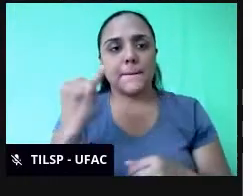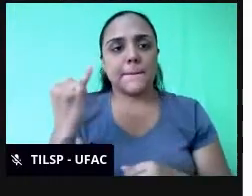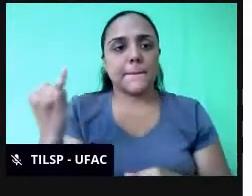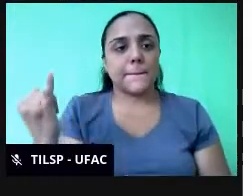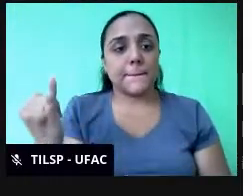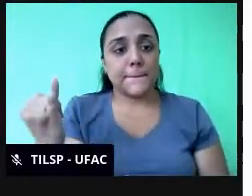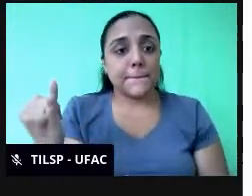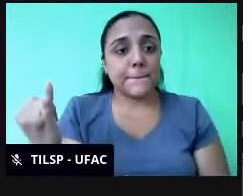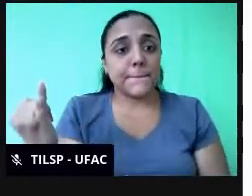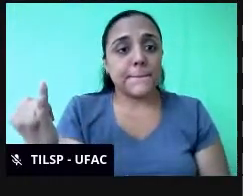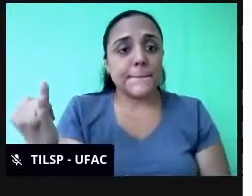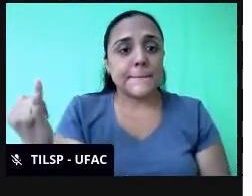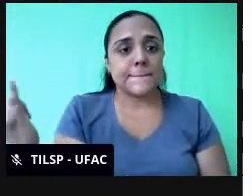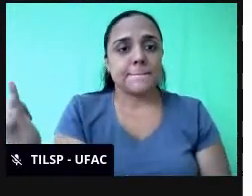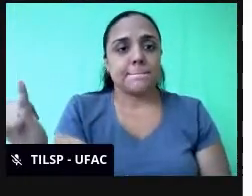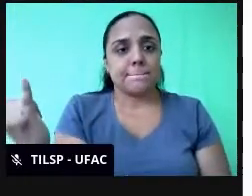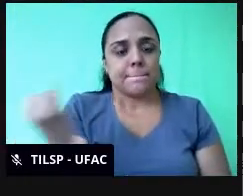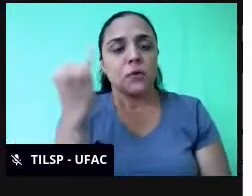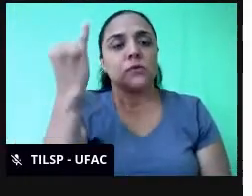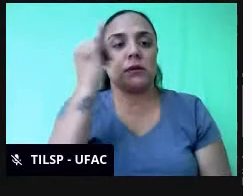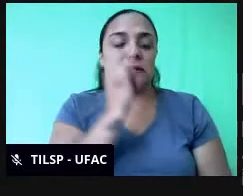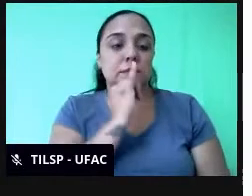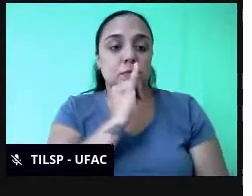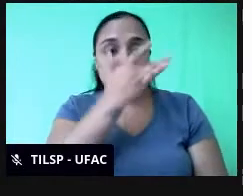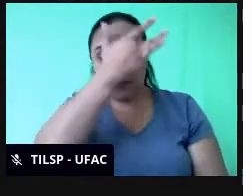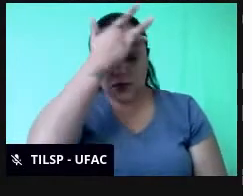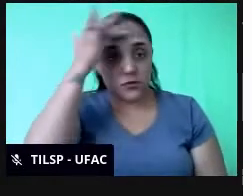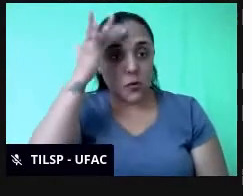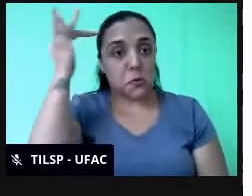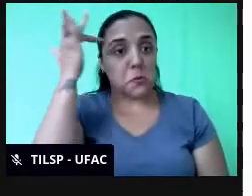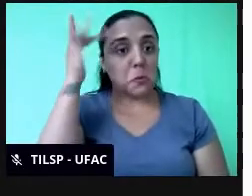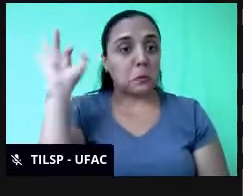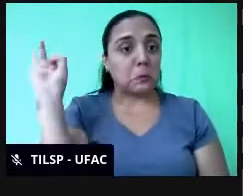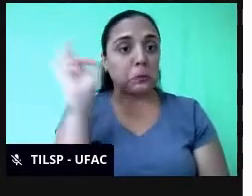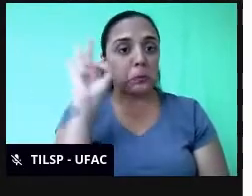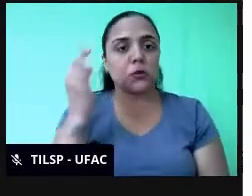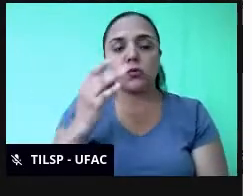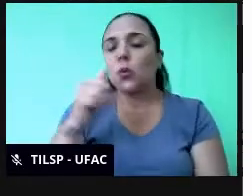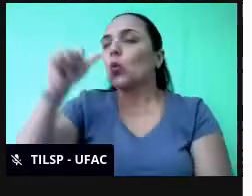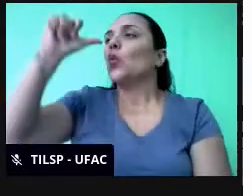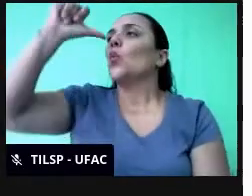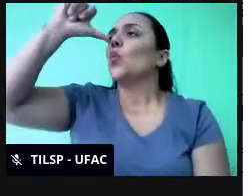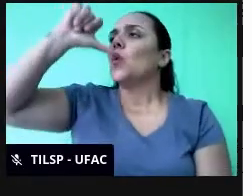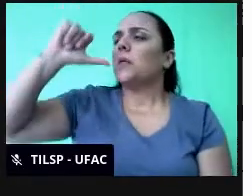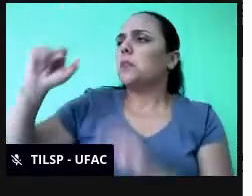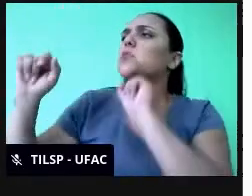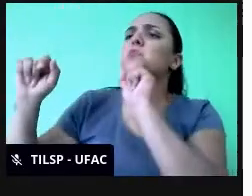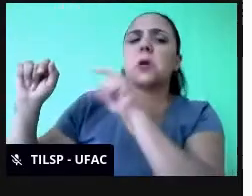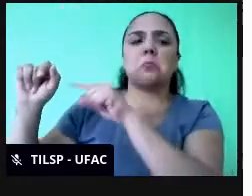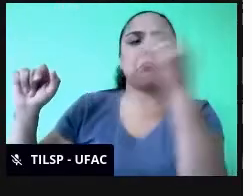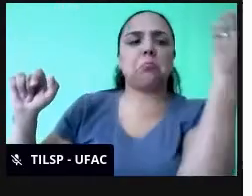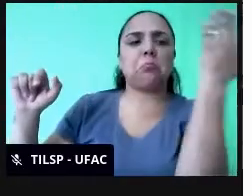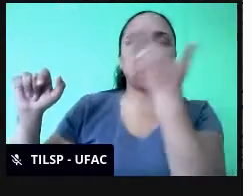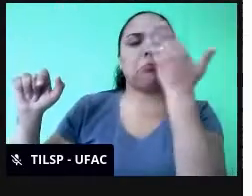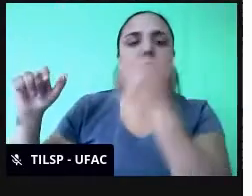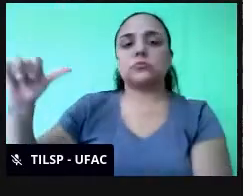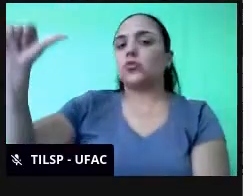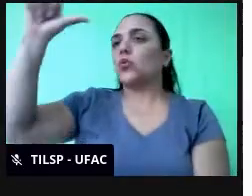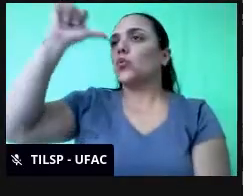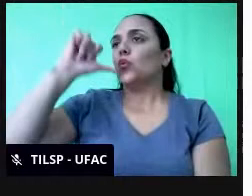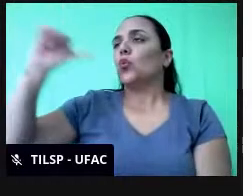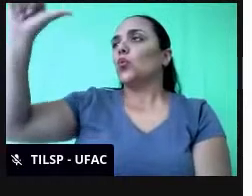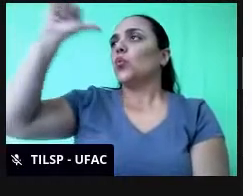ressaltar que ele era duplo cego. Então, os participantes não sabiam o que estavam tomando, nem os